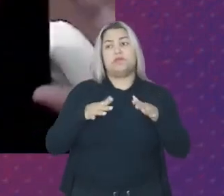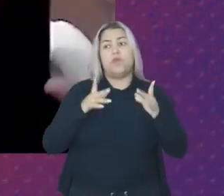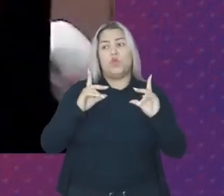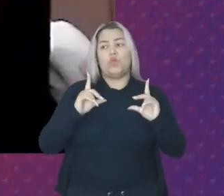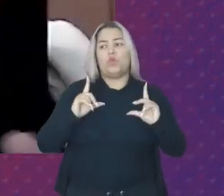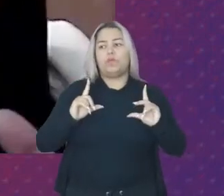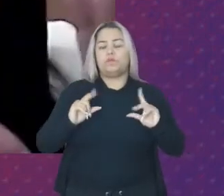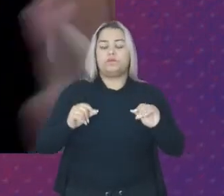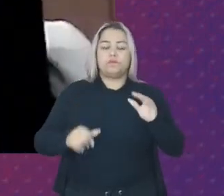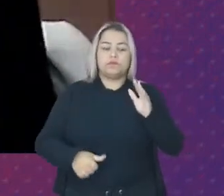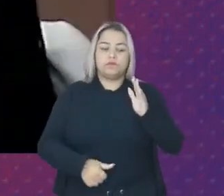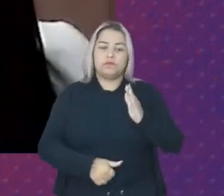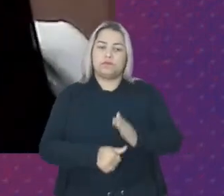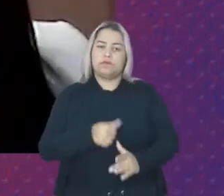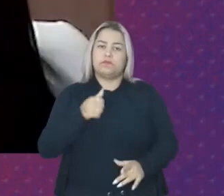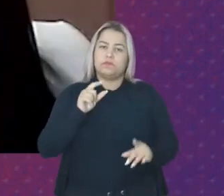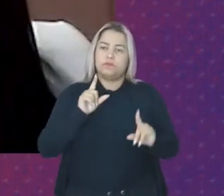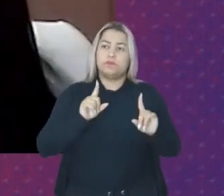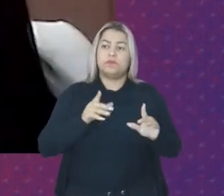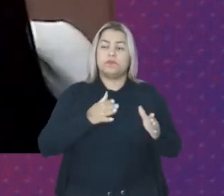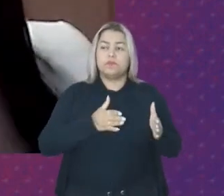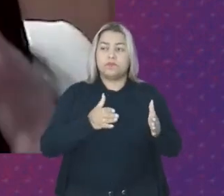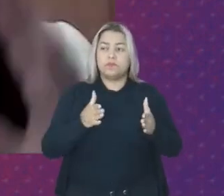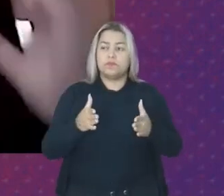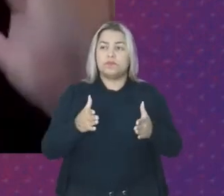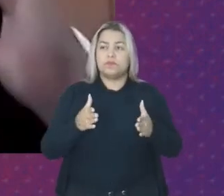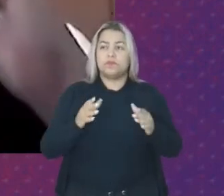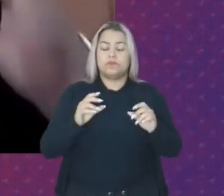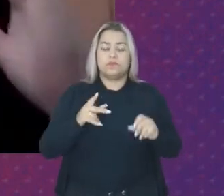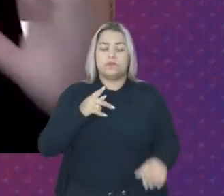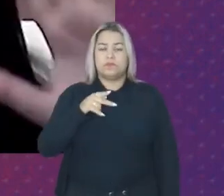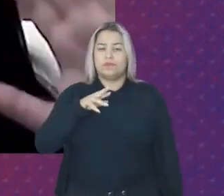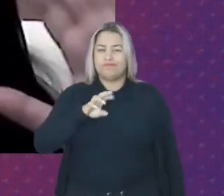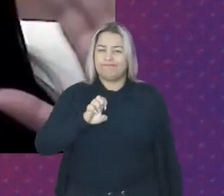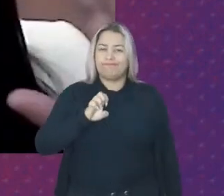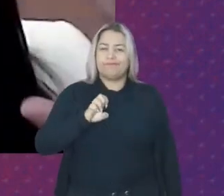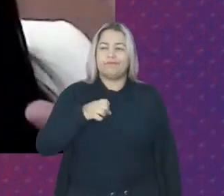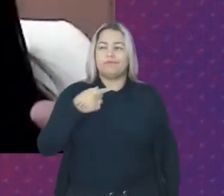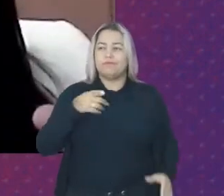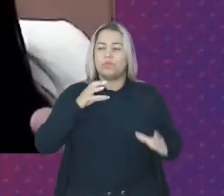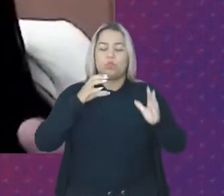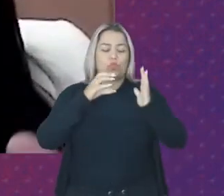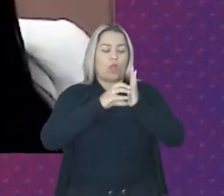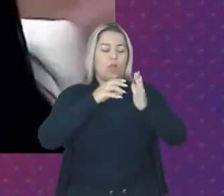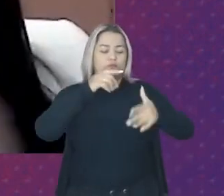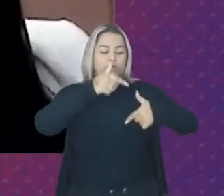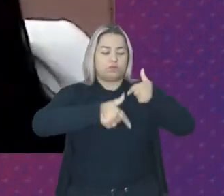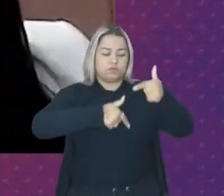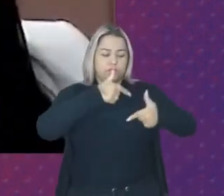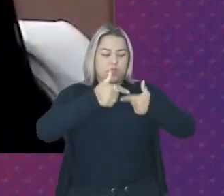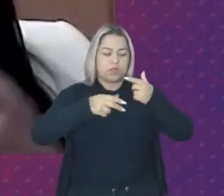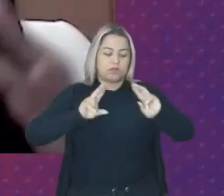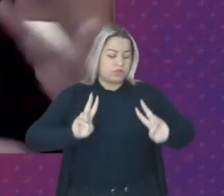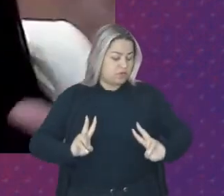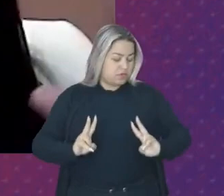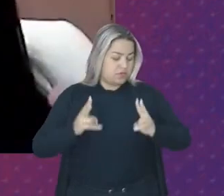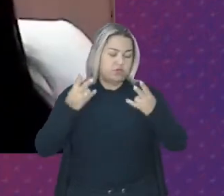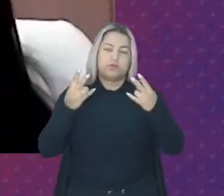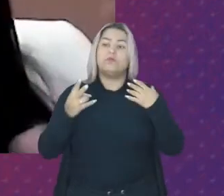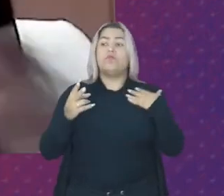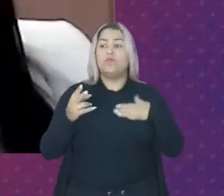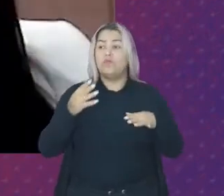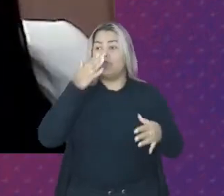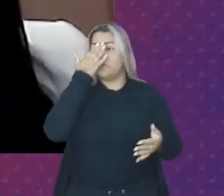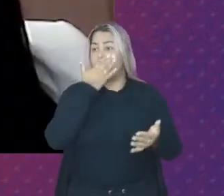Então, primeiro, nessa primeira etapa da pré-campanha, trabalhe os seus valores, o que